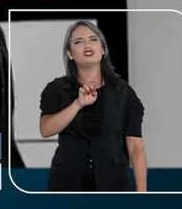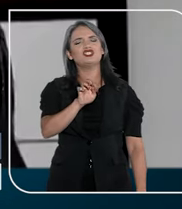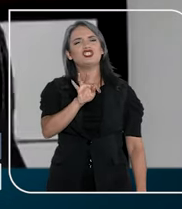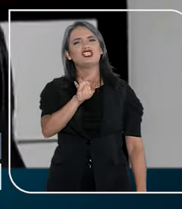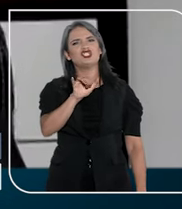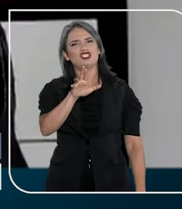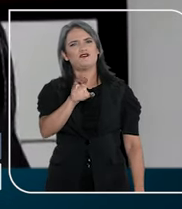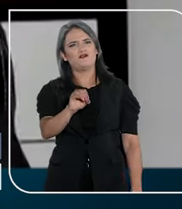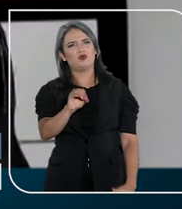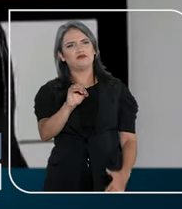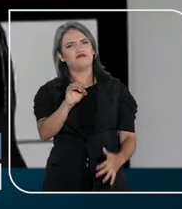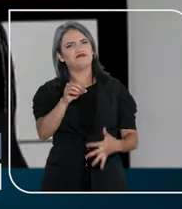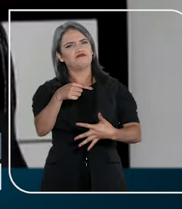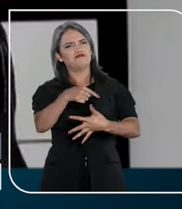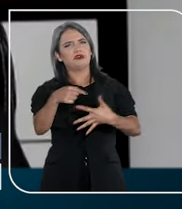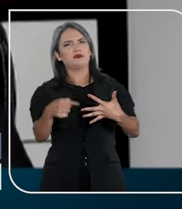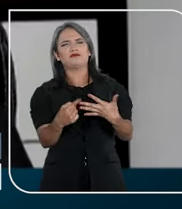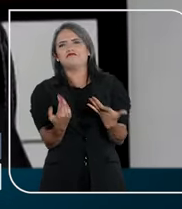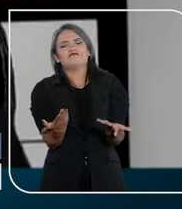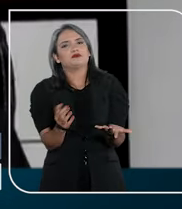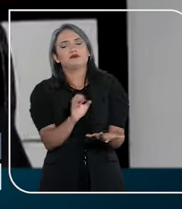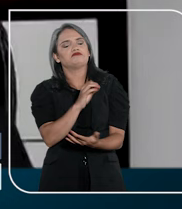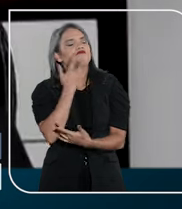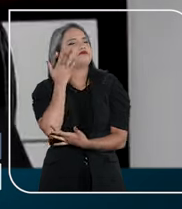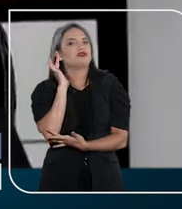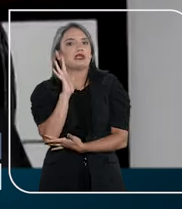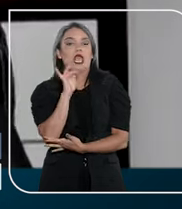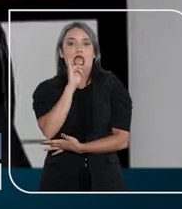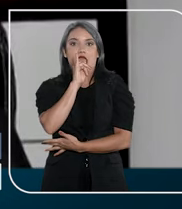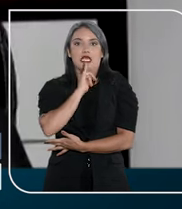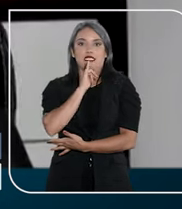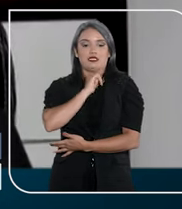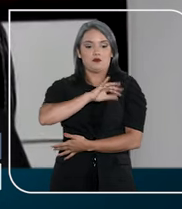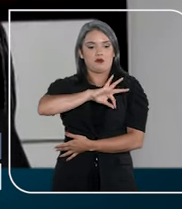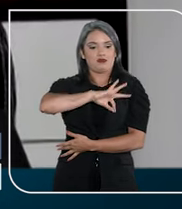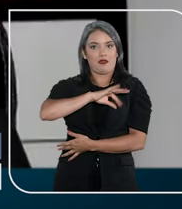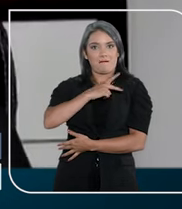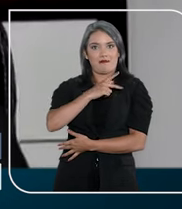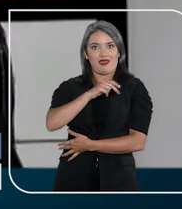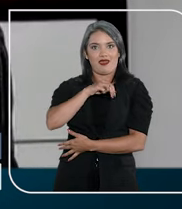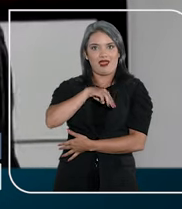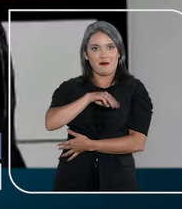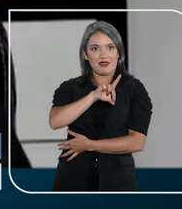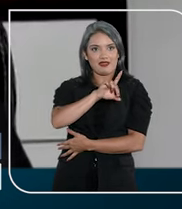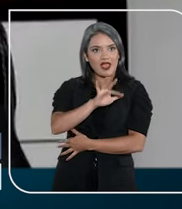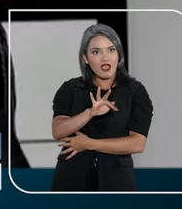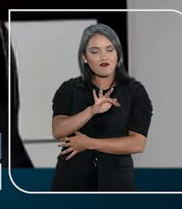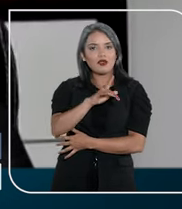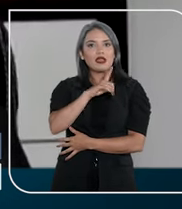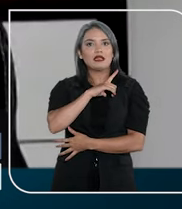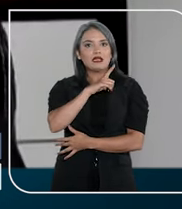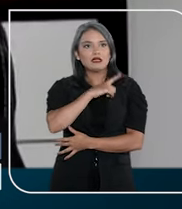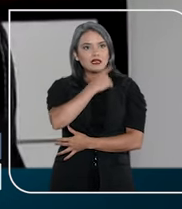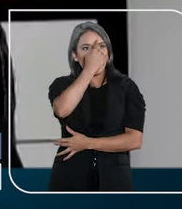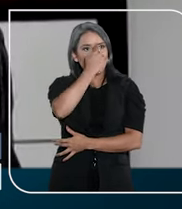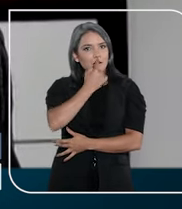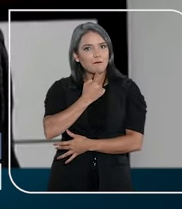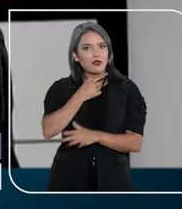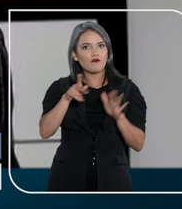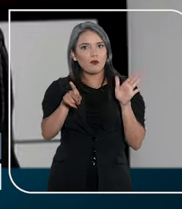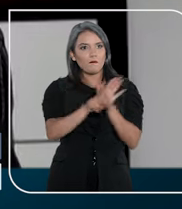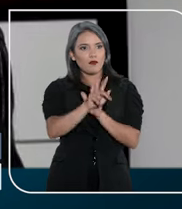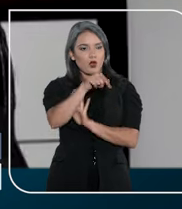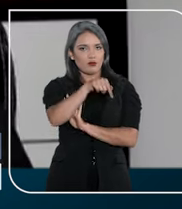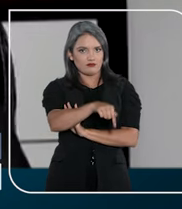pequeno confronto. Polícia Militar do Distrito Federal tem um perfil profissiográfico exclusivo para quem vai ingressar na Polícia